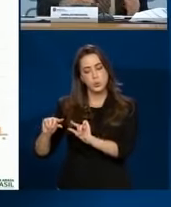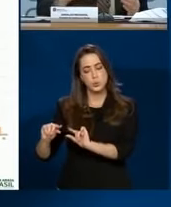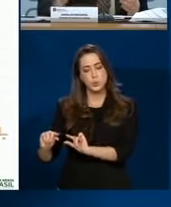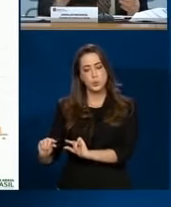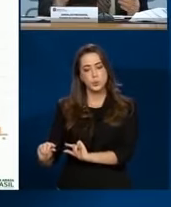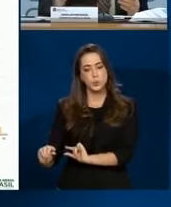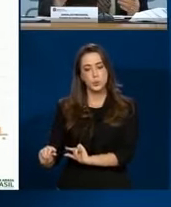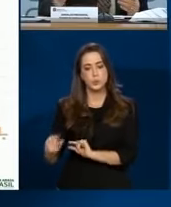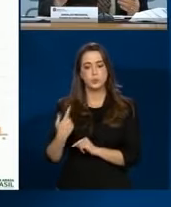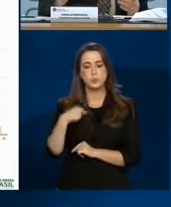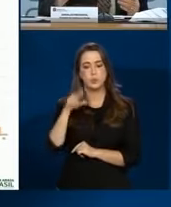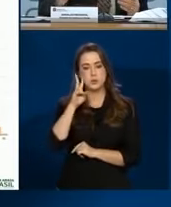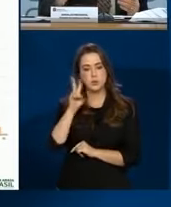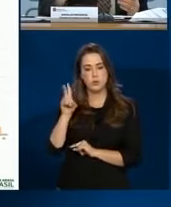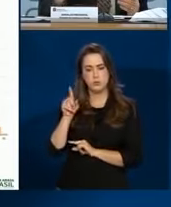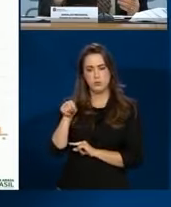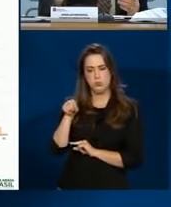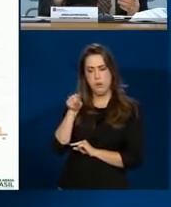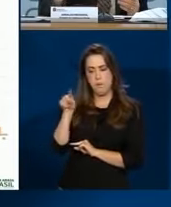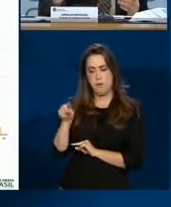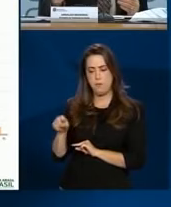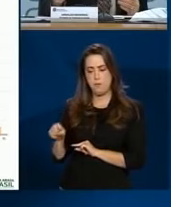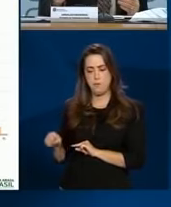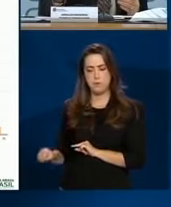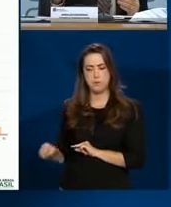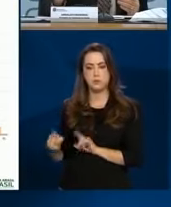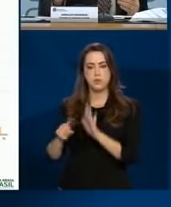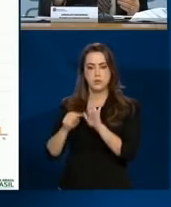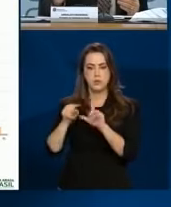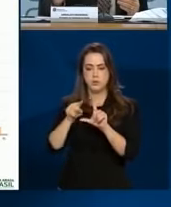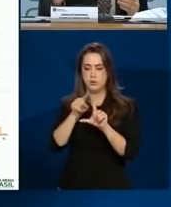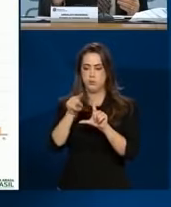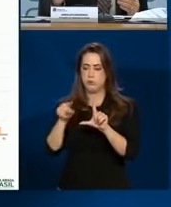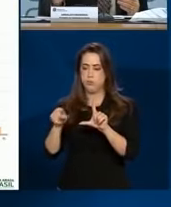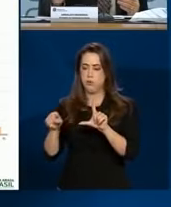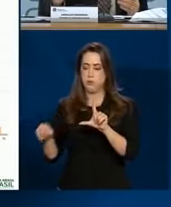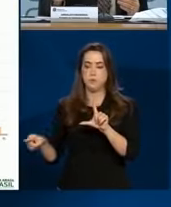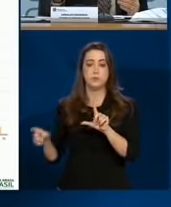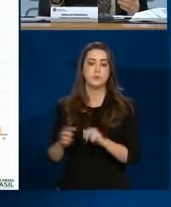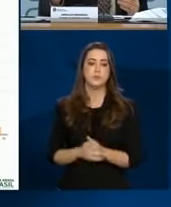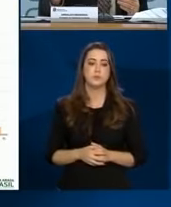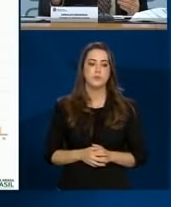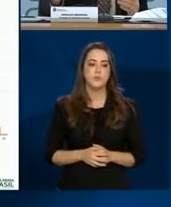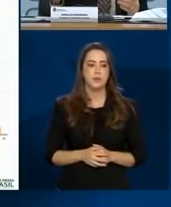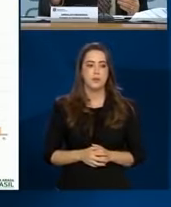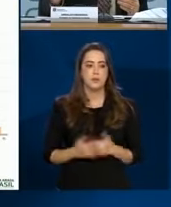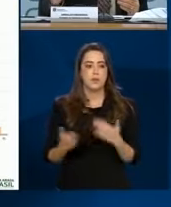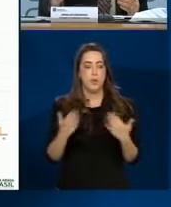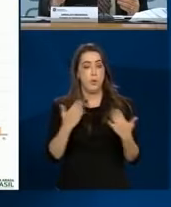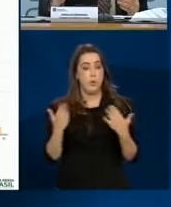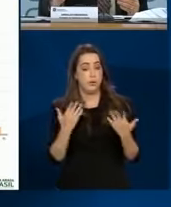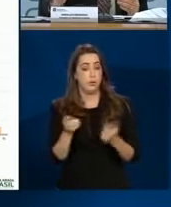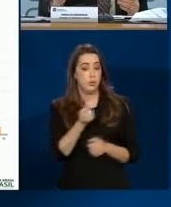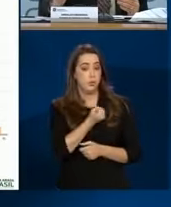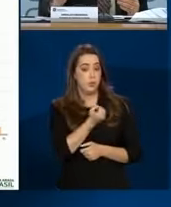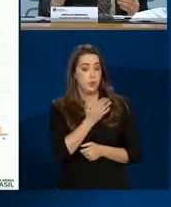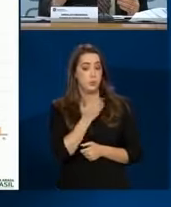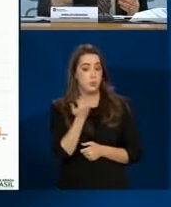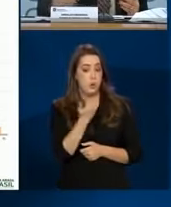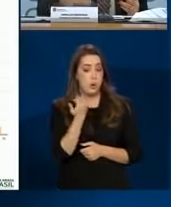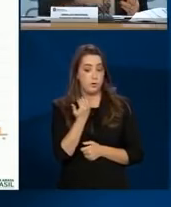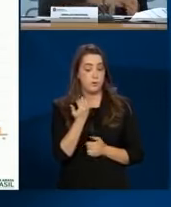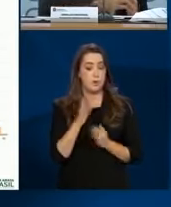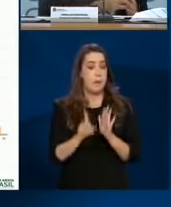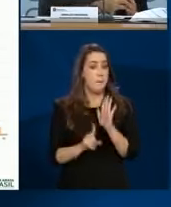nordeste, verificamos que tínhamos um pico maior, né, um quantitativo de óbito maior entre a